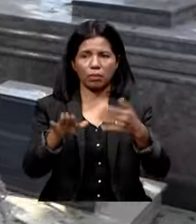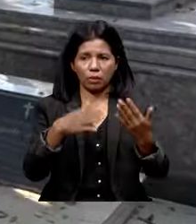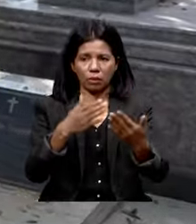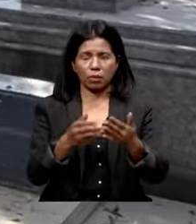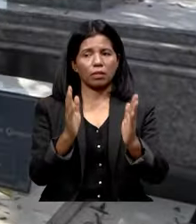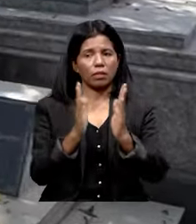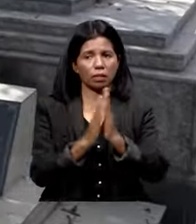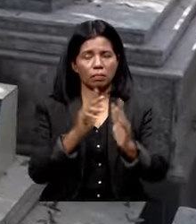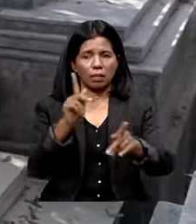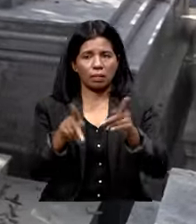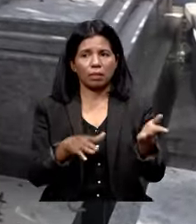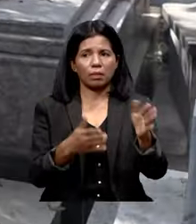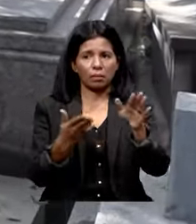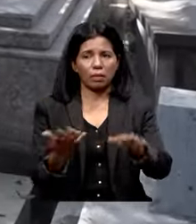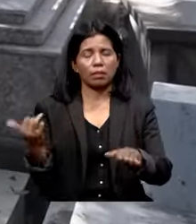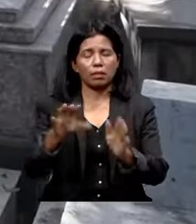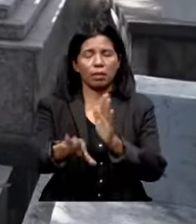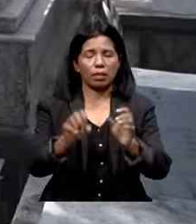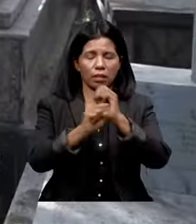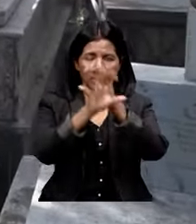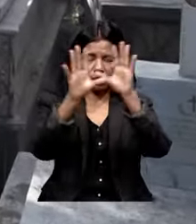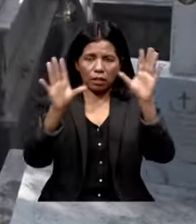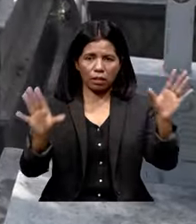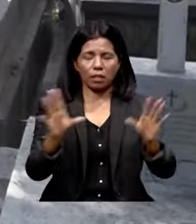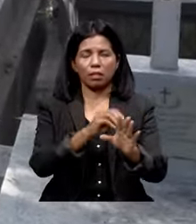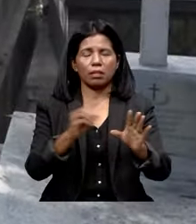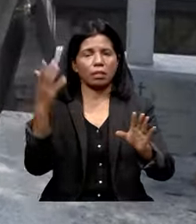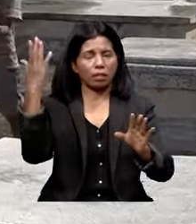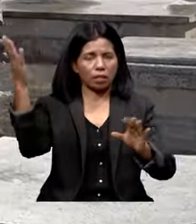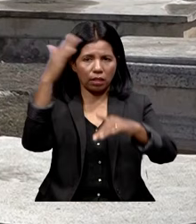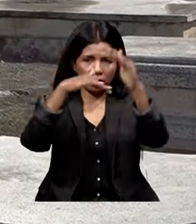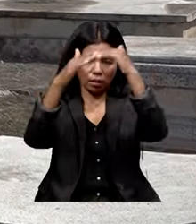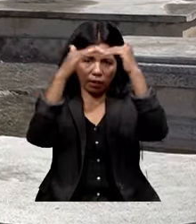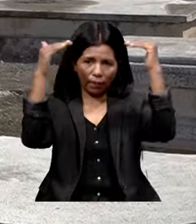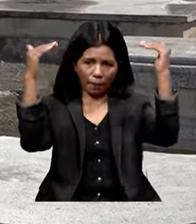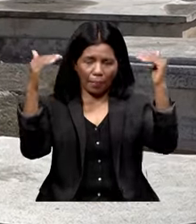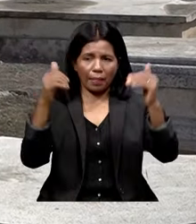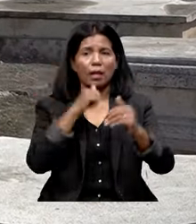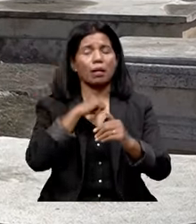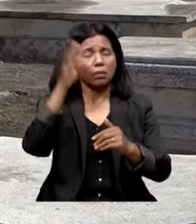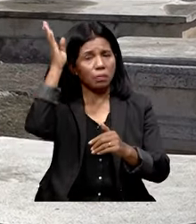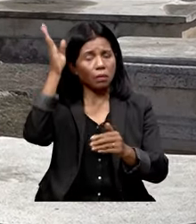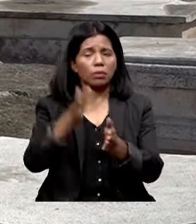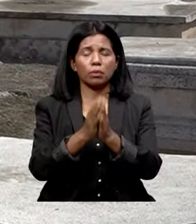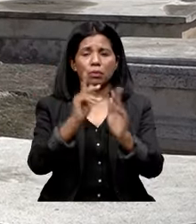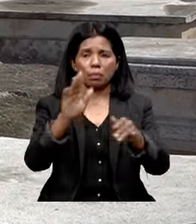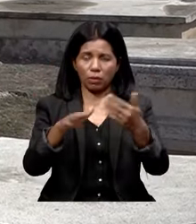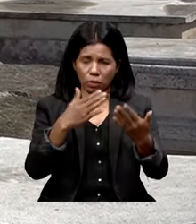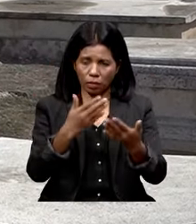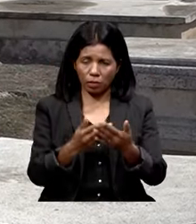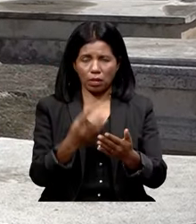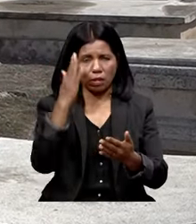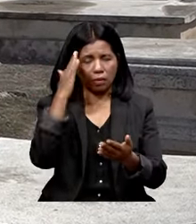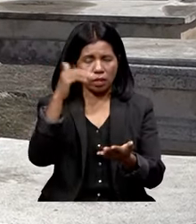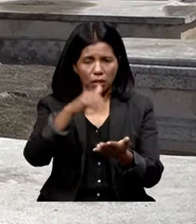atureja ba Matebian Sira, hori Sira Belheta na Roman, no goza maromba kni arrenyu ia lalehan. Alende ne, Dong Virgilio mos husu atu sarani Sira halo reflexão